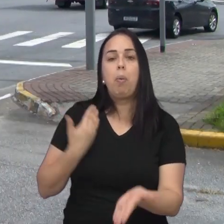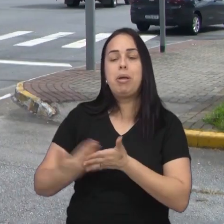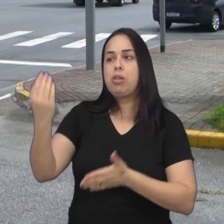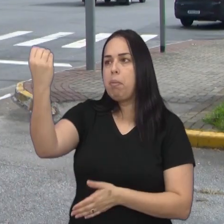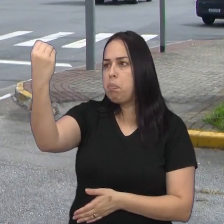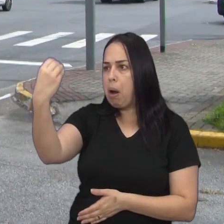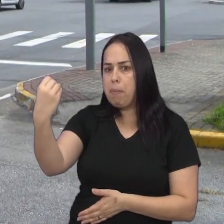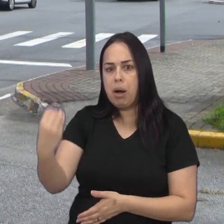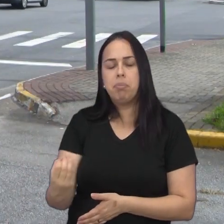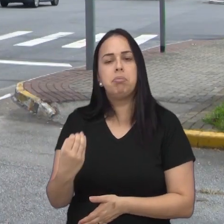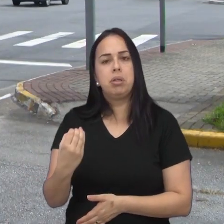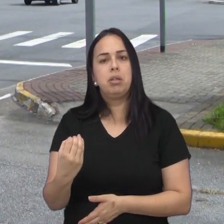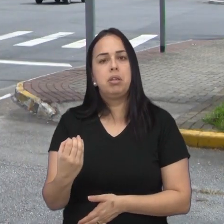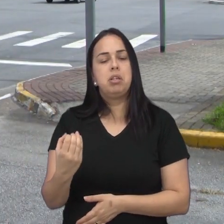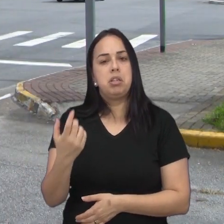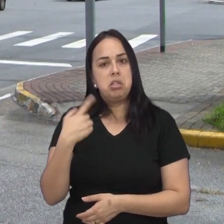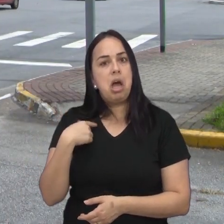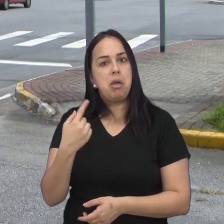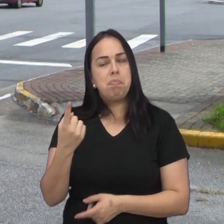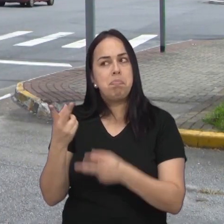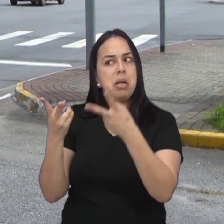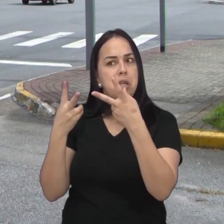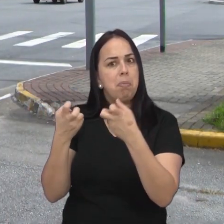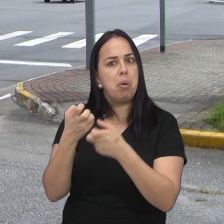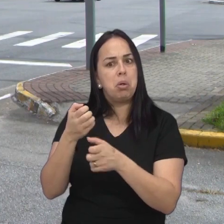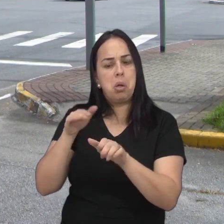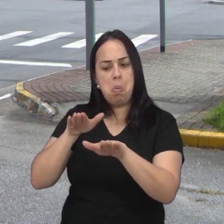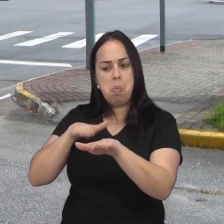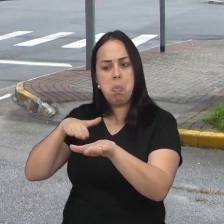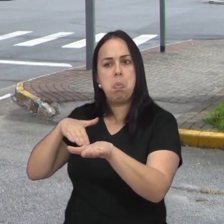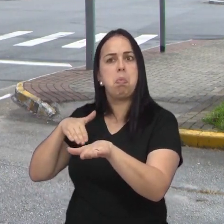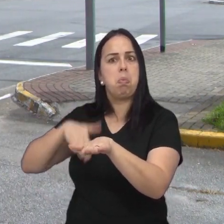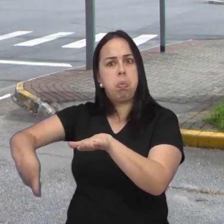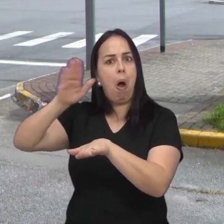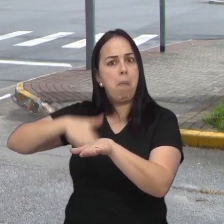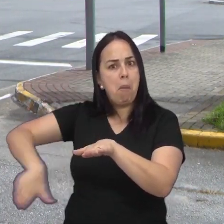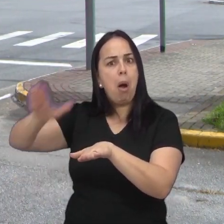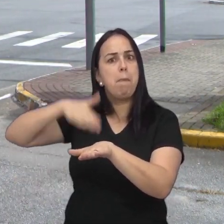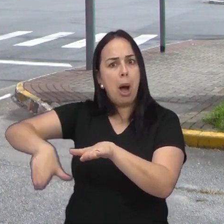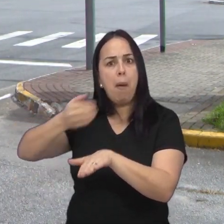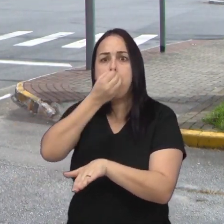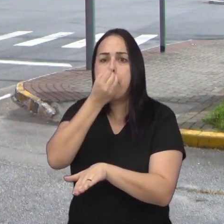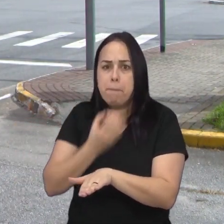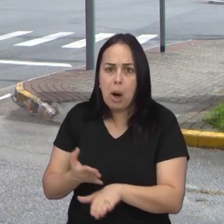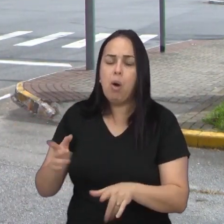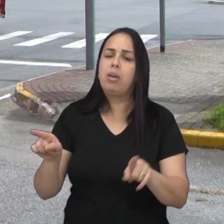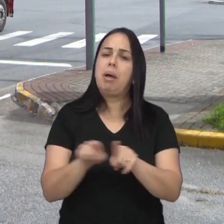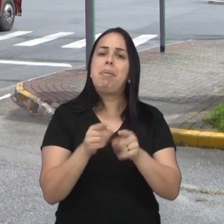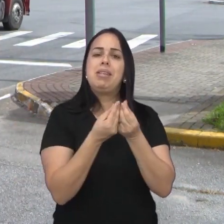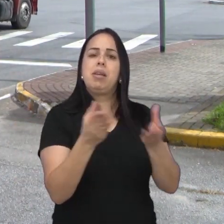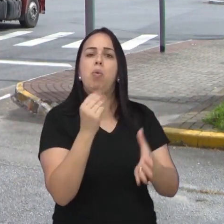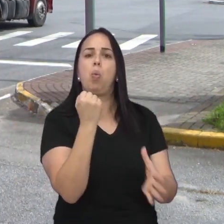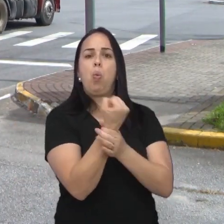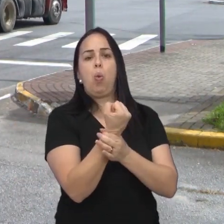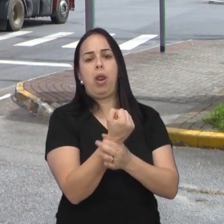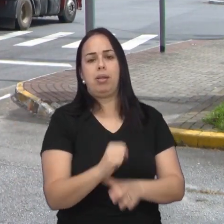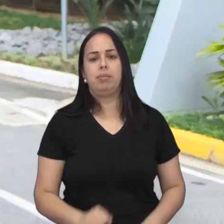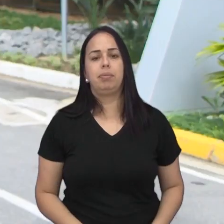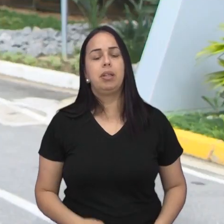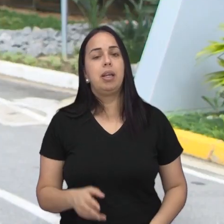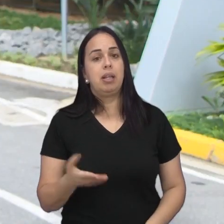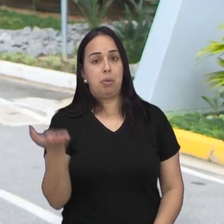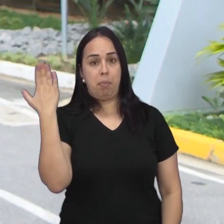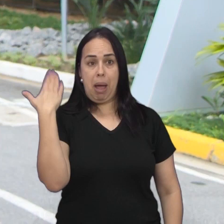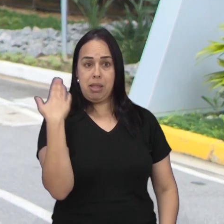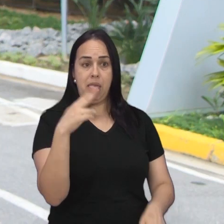a instalação, foi registrado impacto positivo na fluidez do trânsito e na segurança para motoristas e pedestres. Se